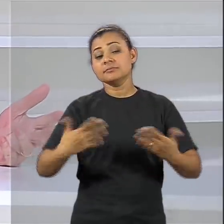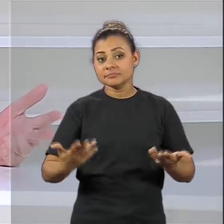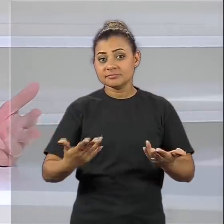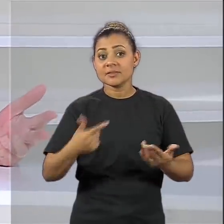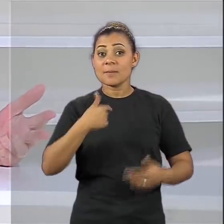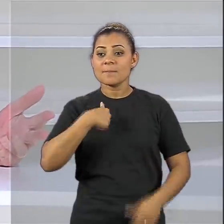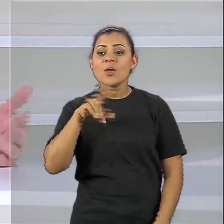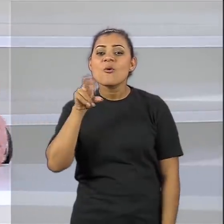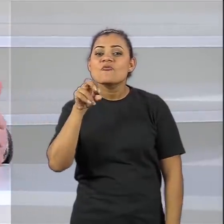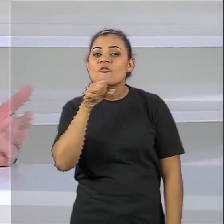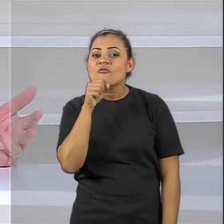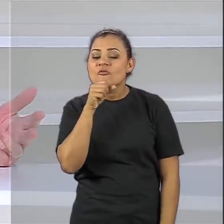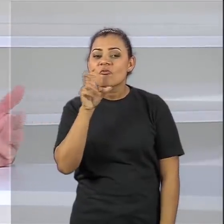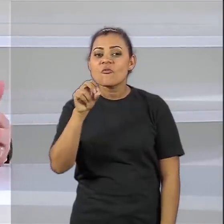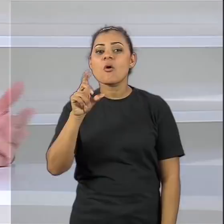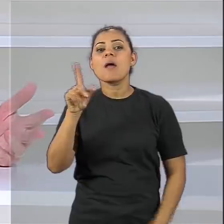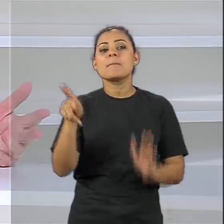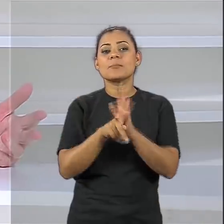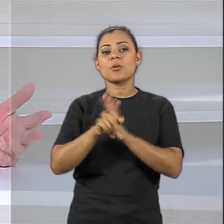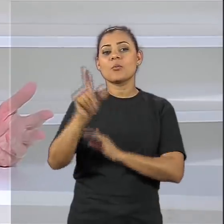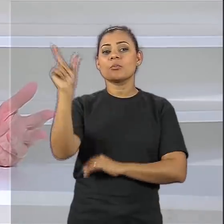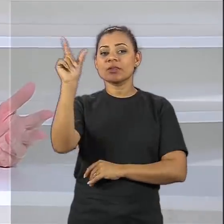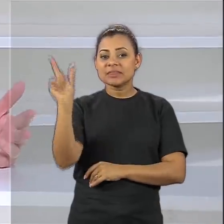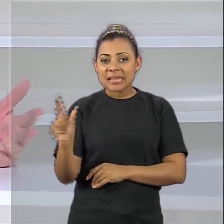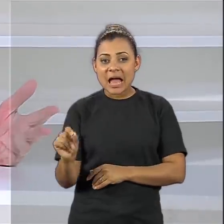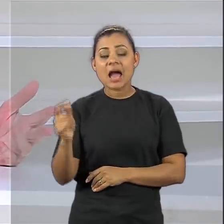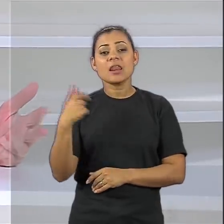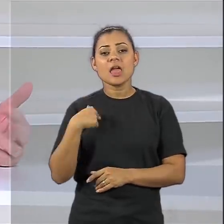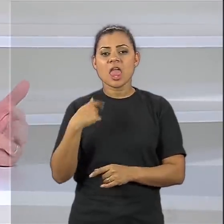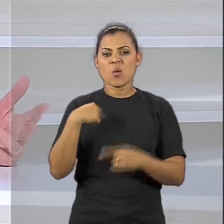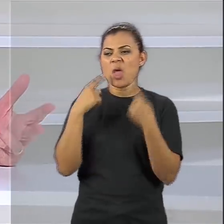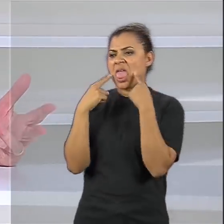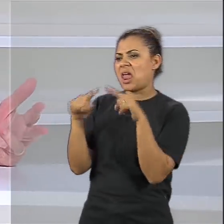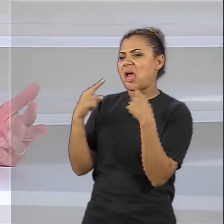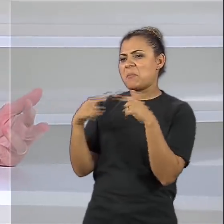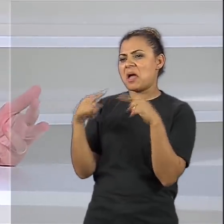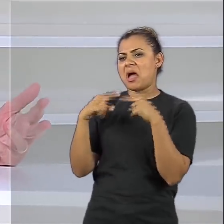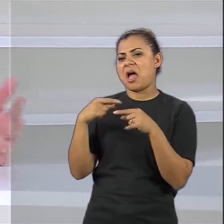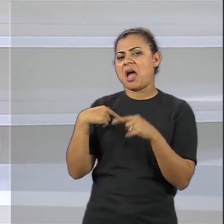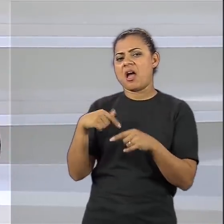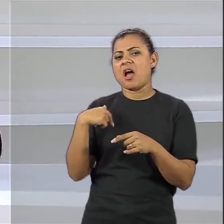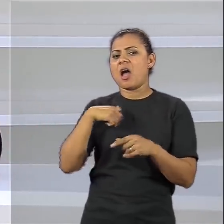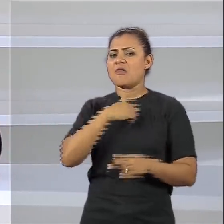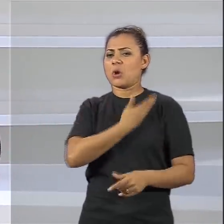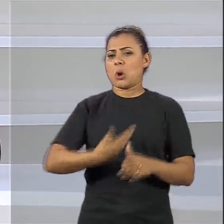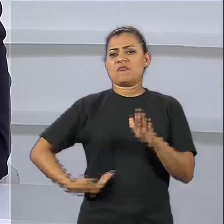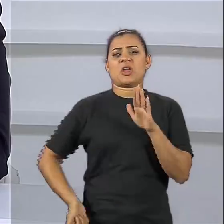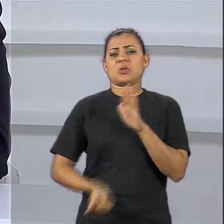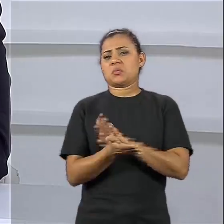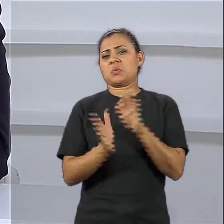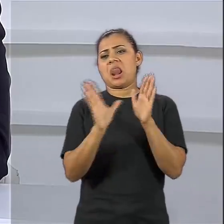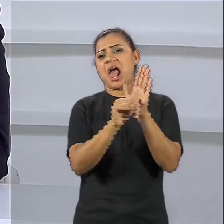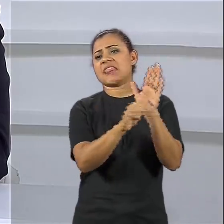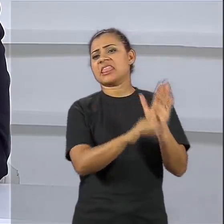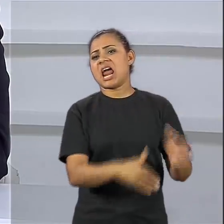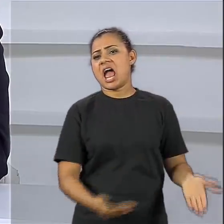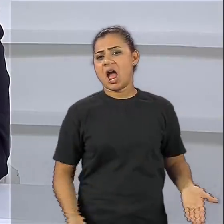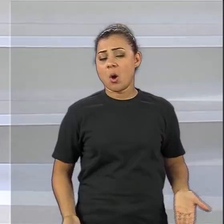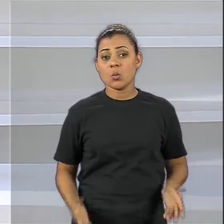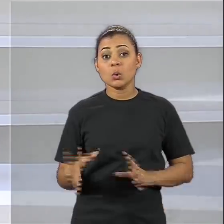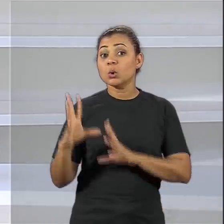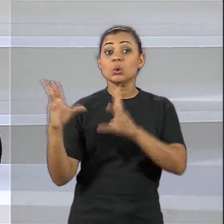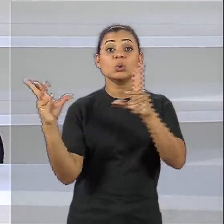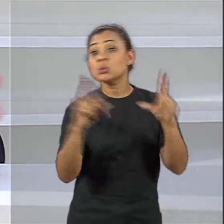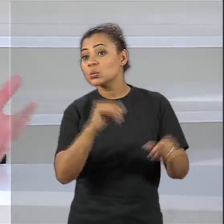avô italiano dizia, quando era adolescente, de vez em quando ele reclamava, piove governo ladro. Para dizer o seguinte, até a chuva era culpa do